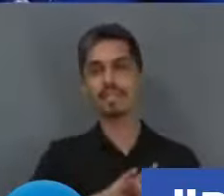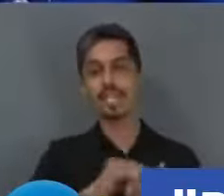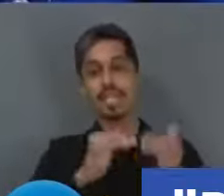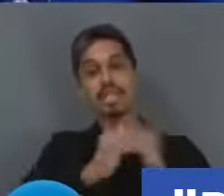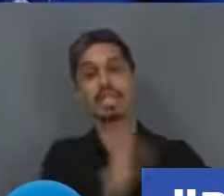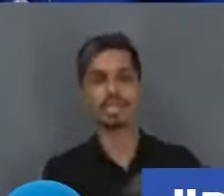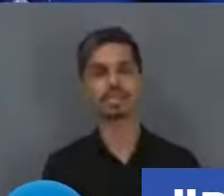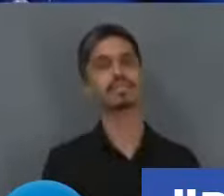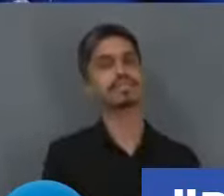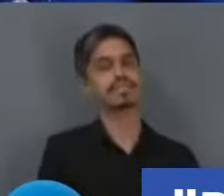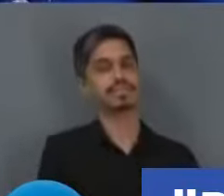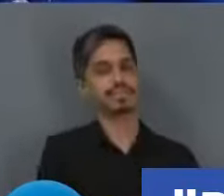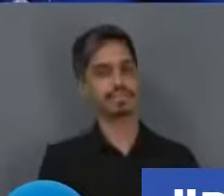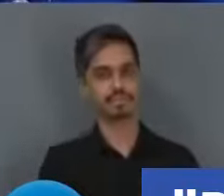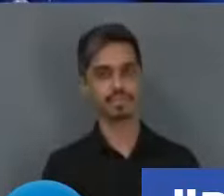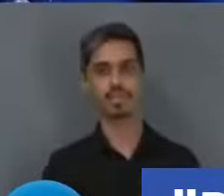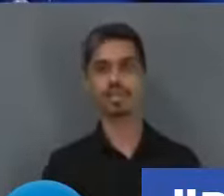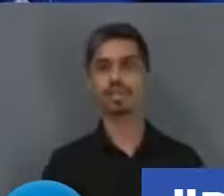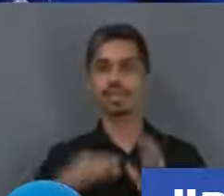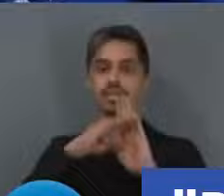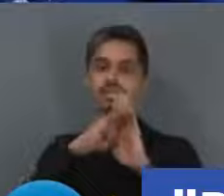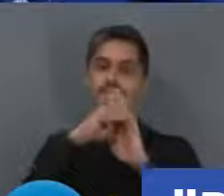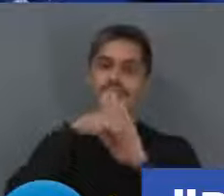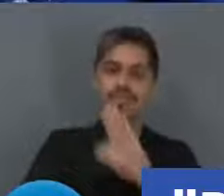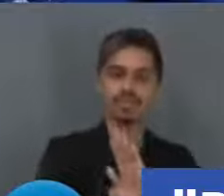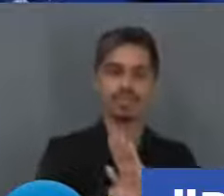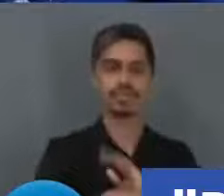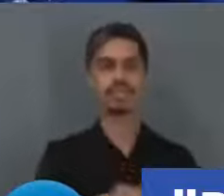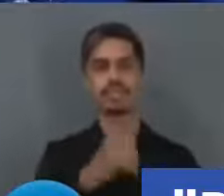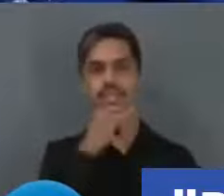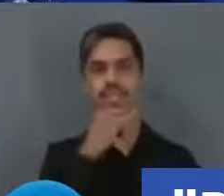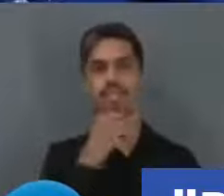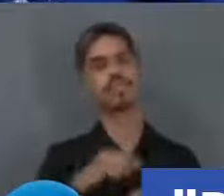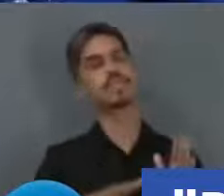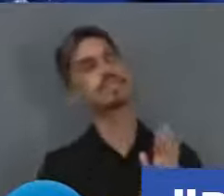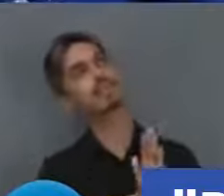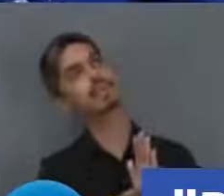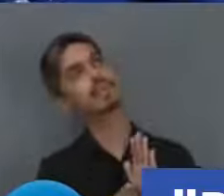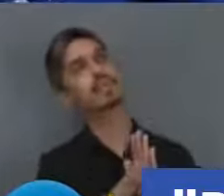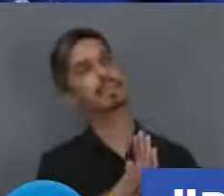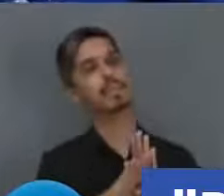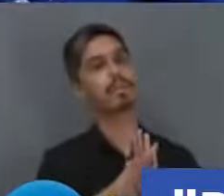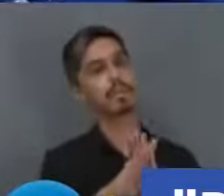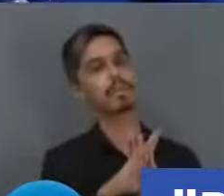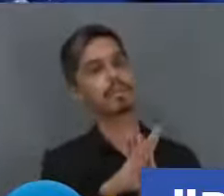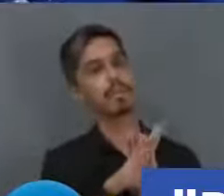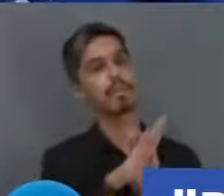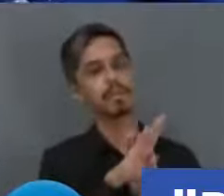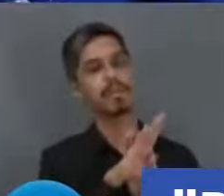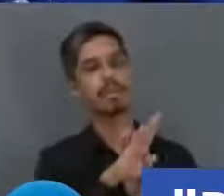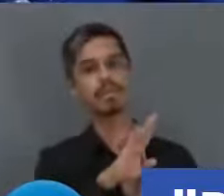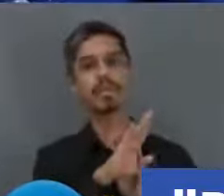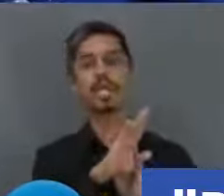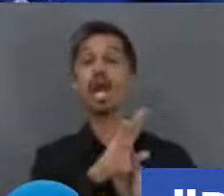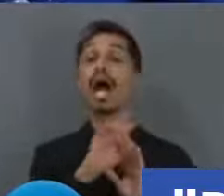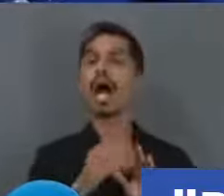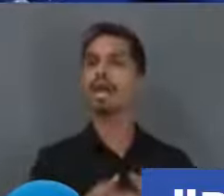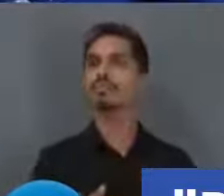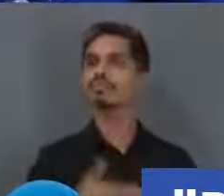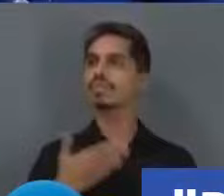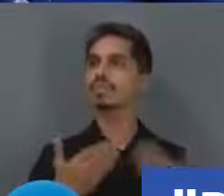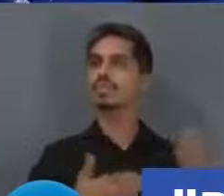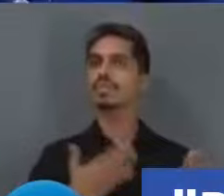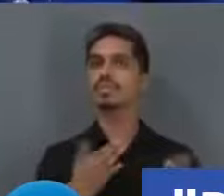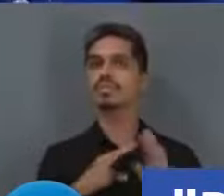o retrocesso é quando você ir avançando ganhando e de repente você passa